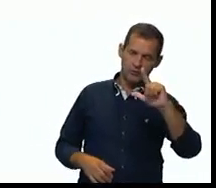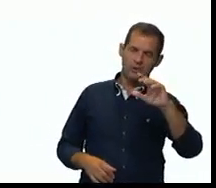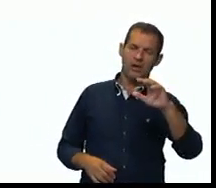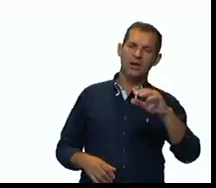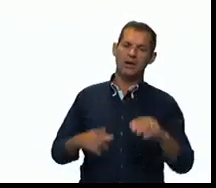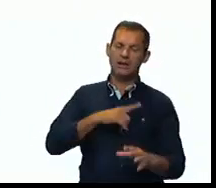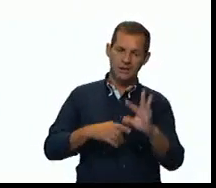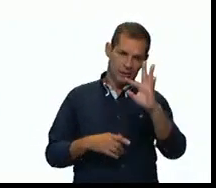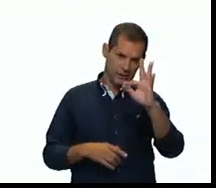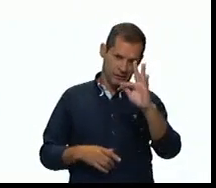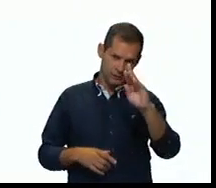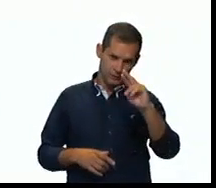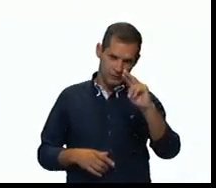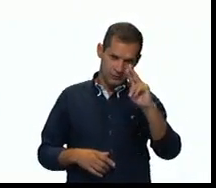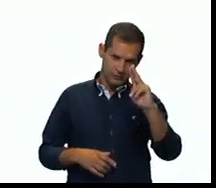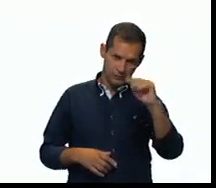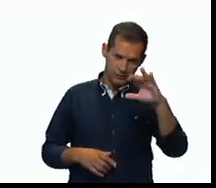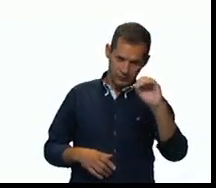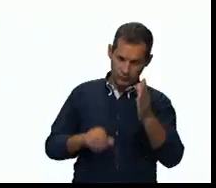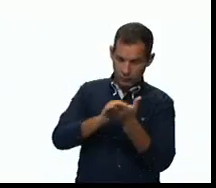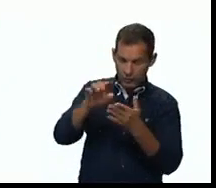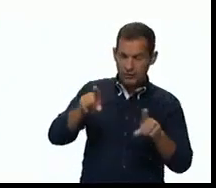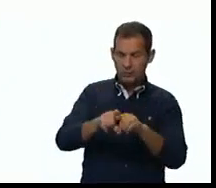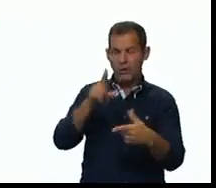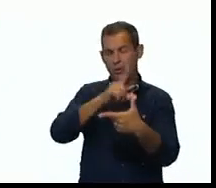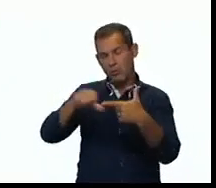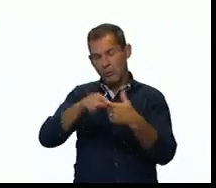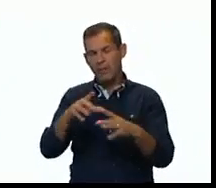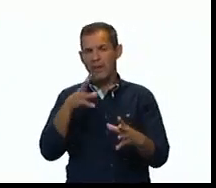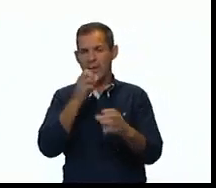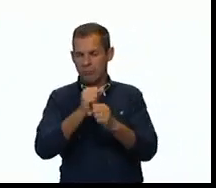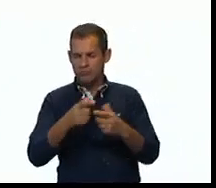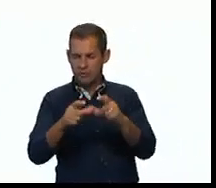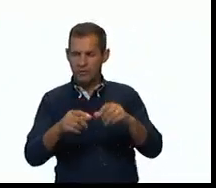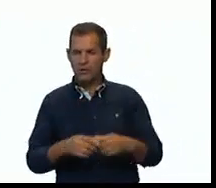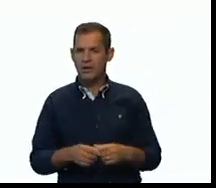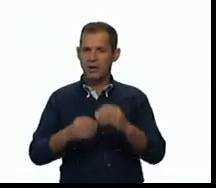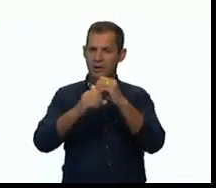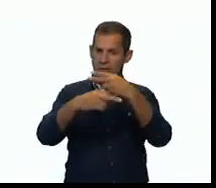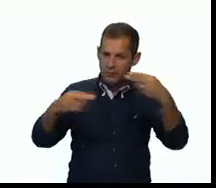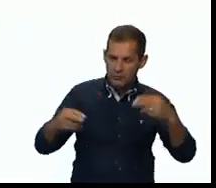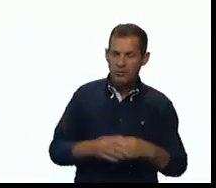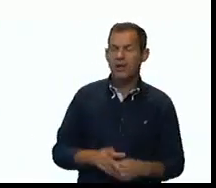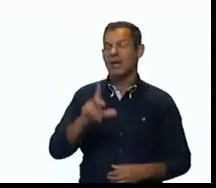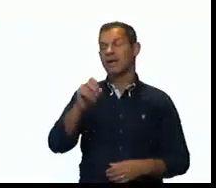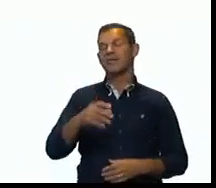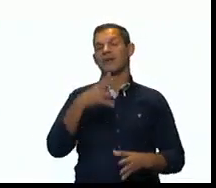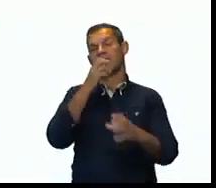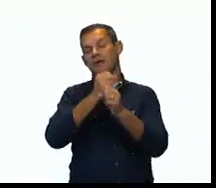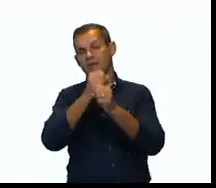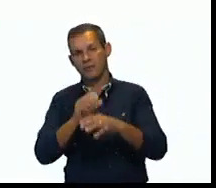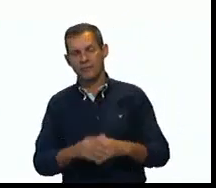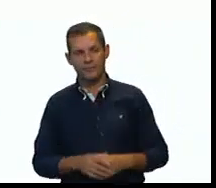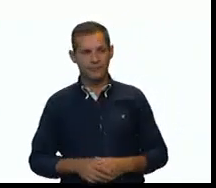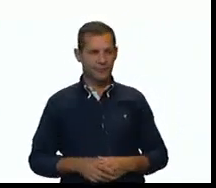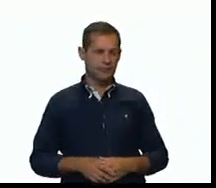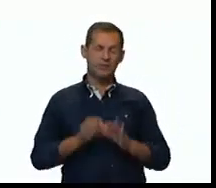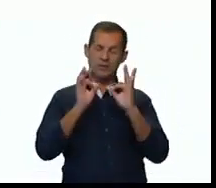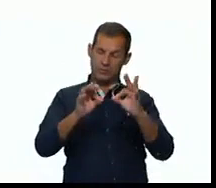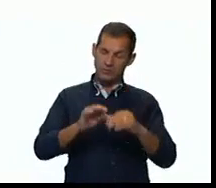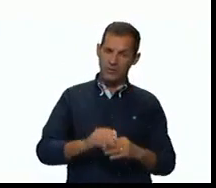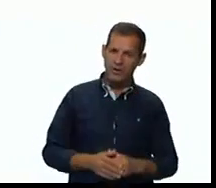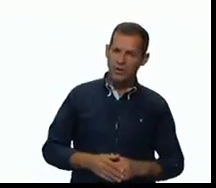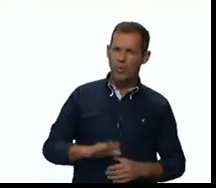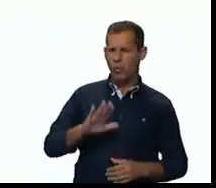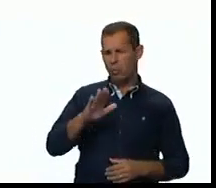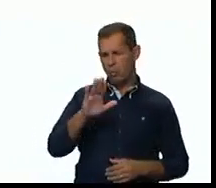custo. E também você pode utilizar problemas para calcular a área de objetos. Seja esse cálculo ele exato